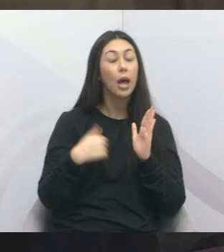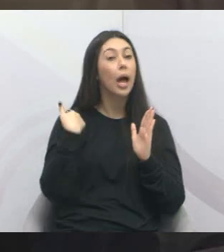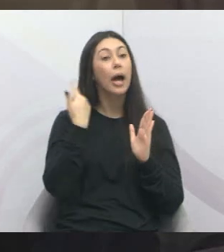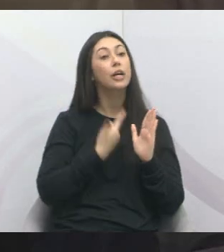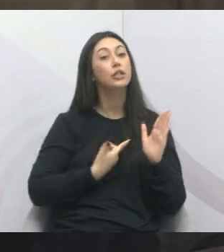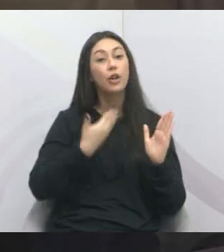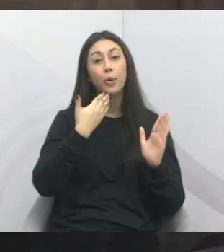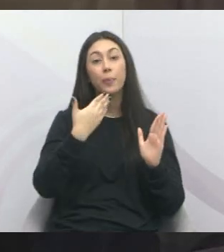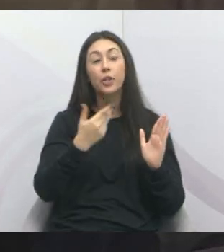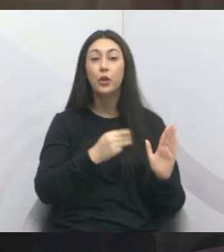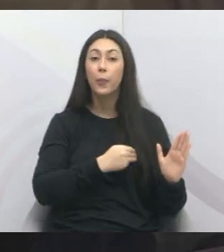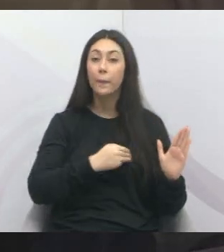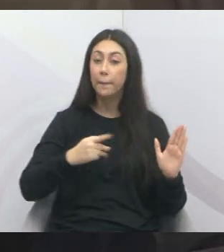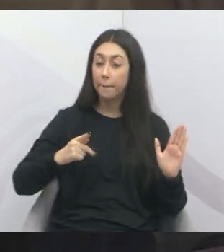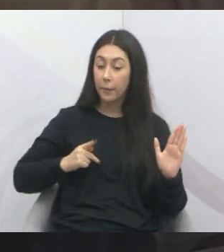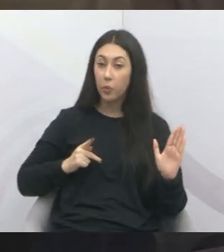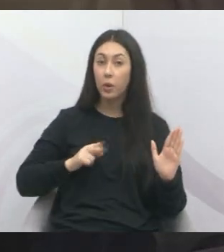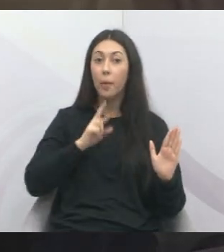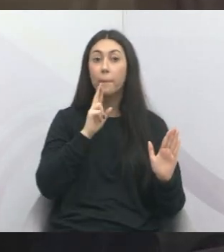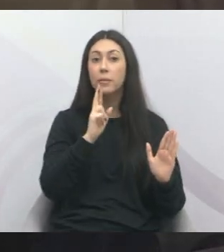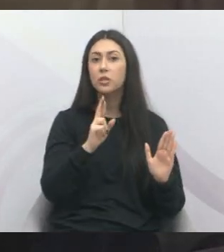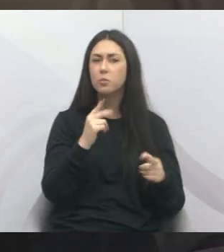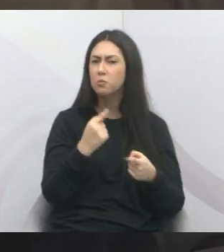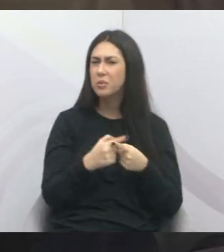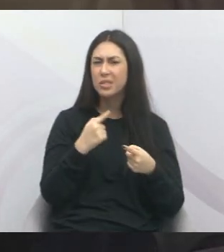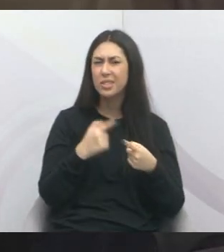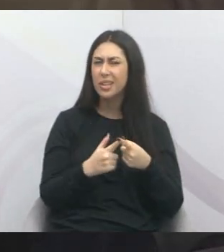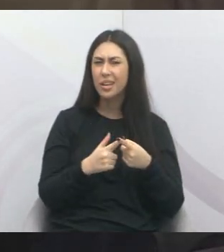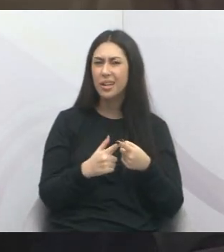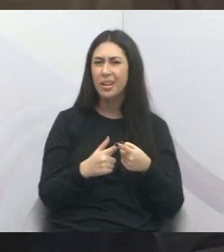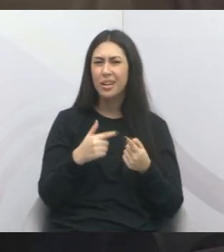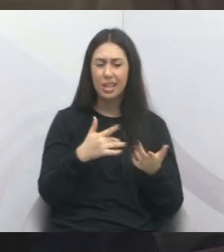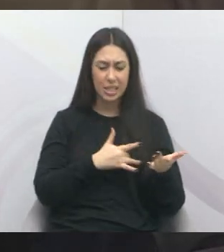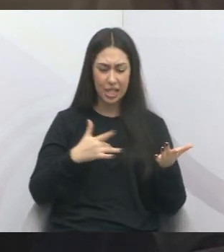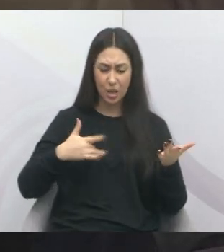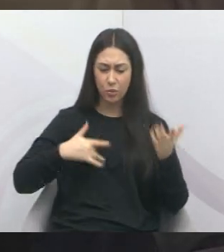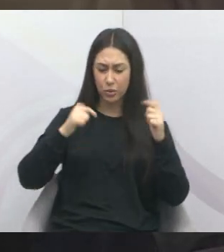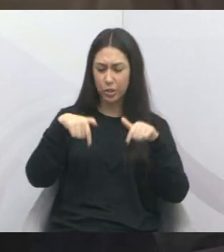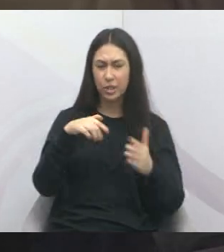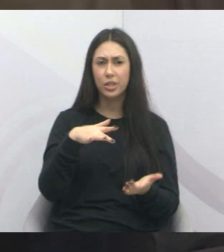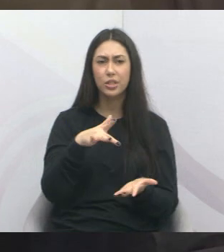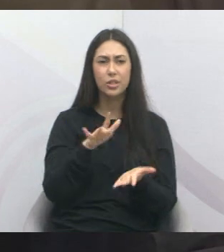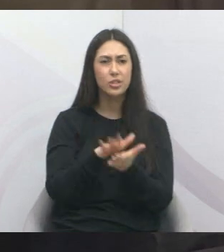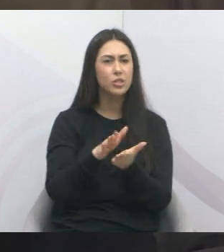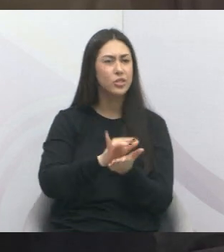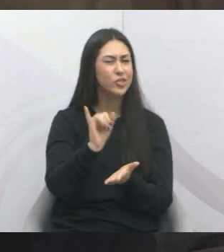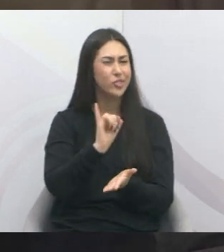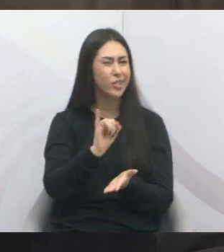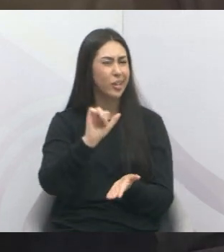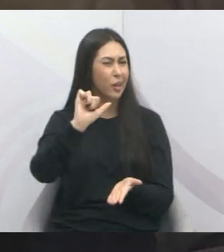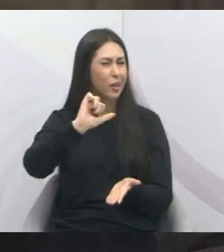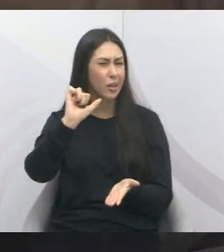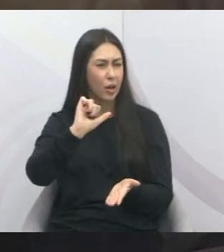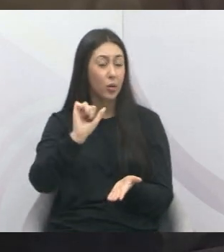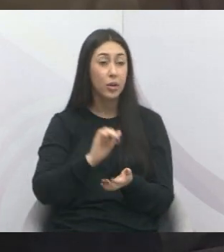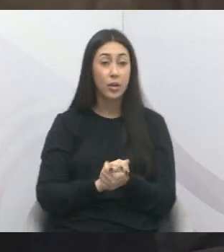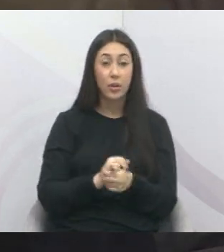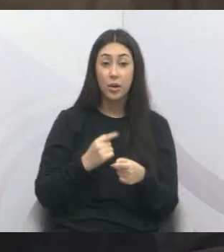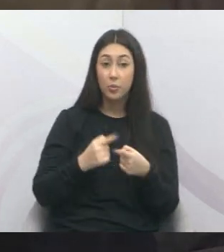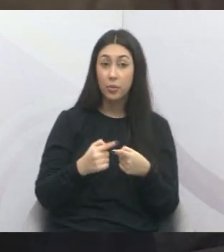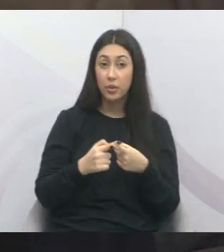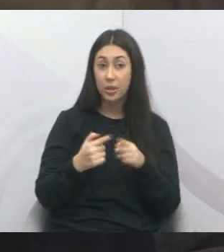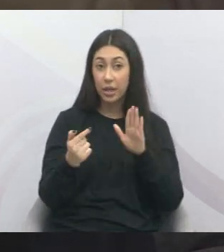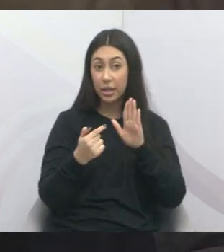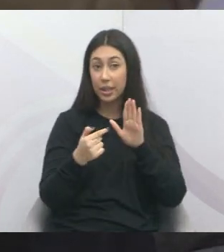ao Ministério Público uma resposta, o porquê do mau atendimento dessa saúde na cidade de Jacareí. A gente vai pedir resposta, porque está aqui também,